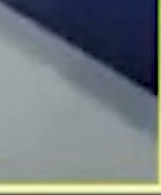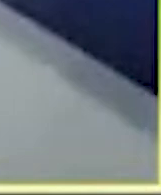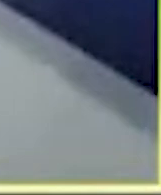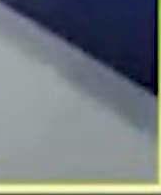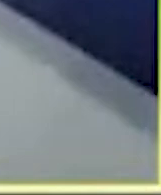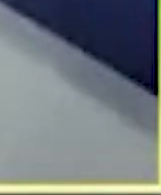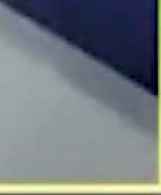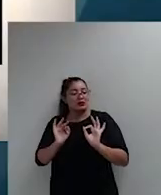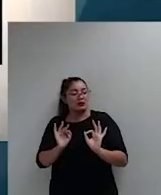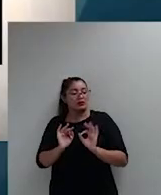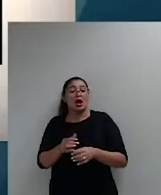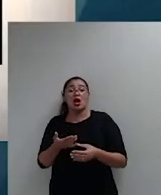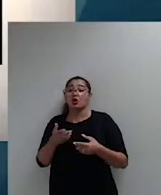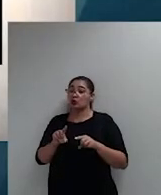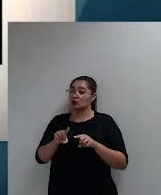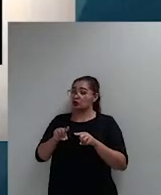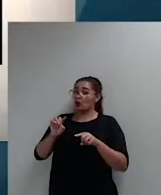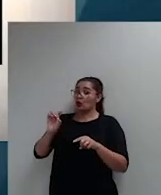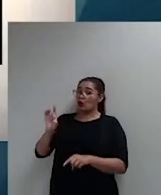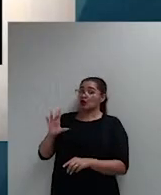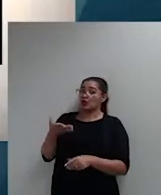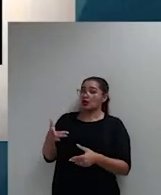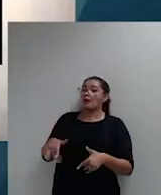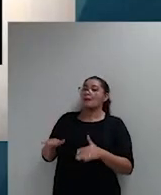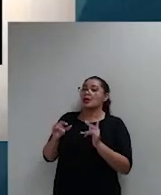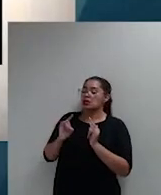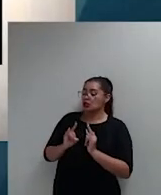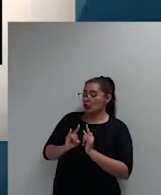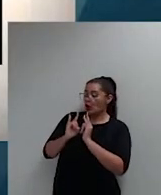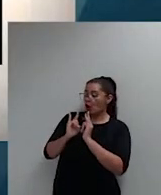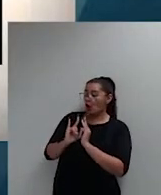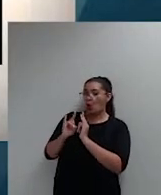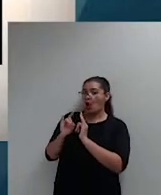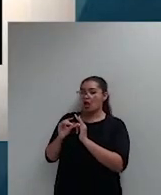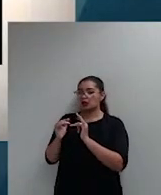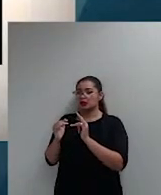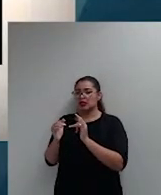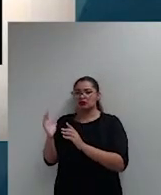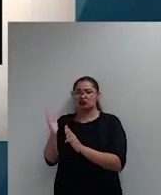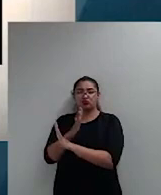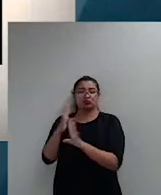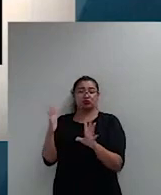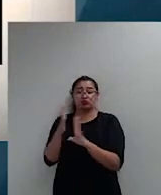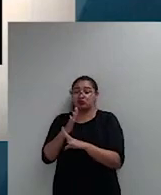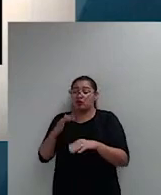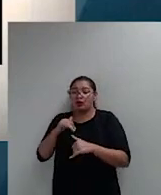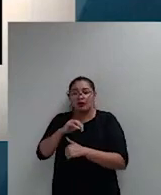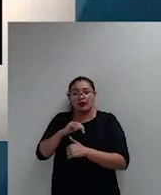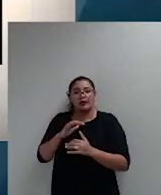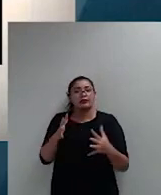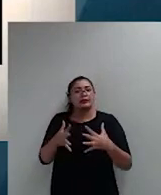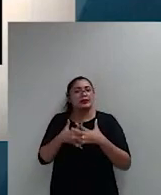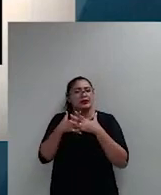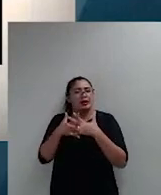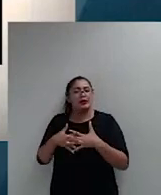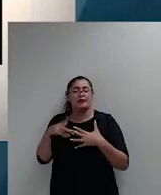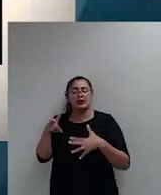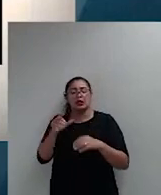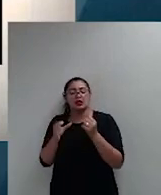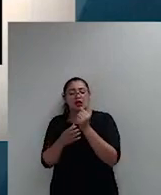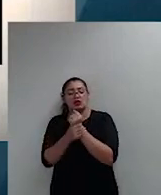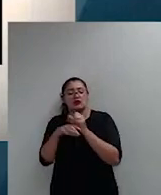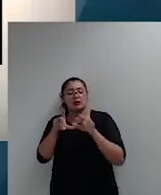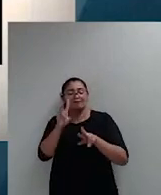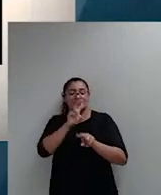como ocorreu no caso. O ministro destacou que o Código Civil, ao mesmo tempo em que reconhece ao proprietário o direito de dispor livremente de